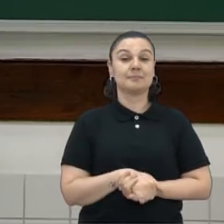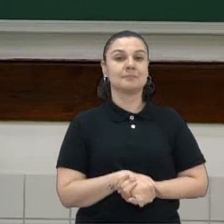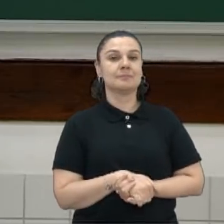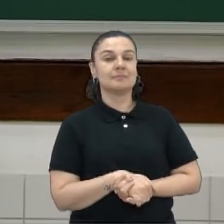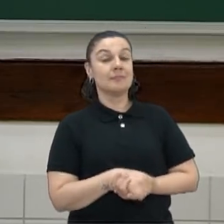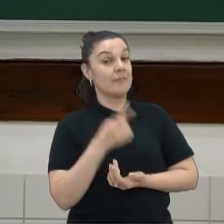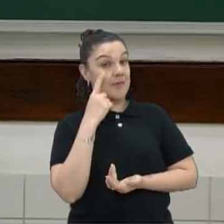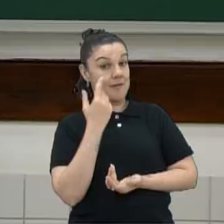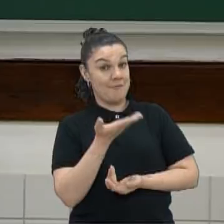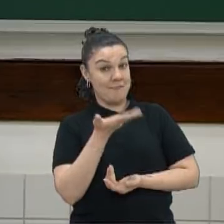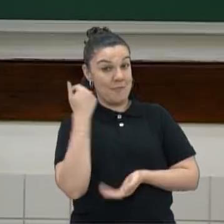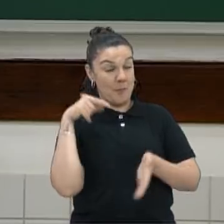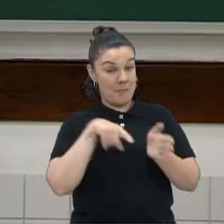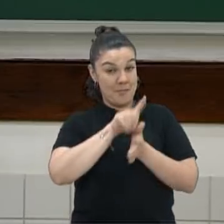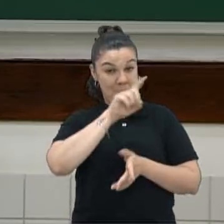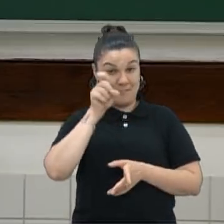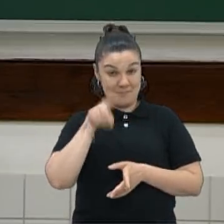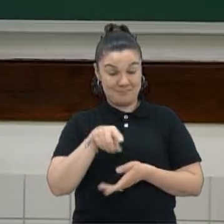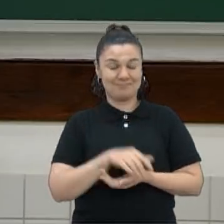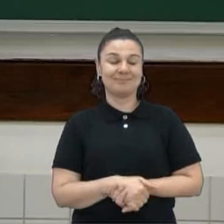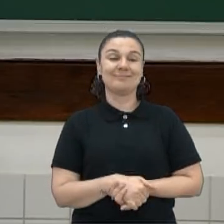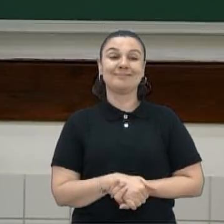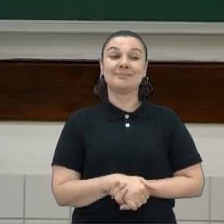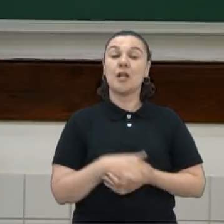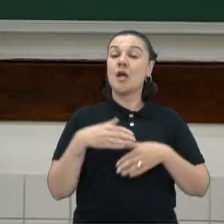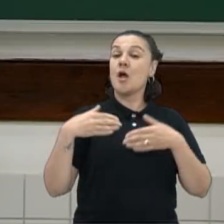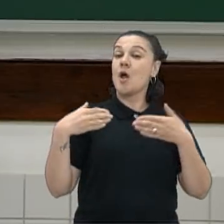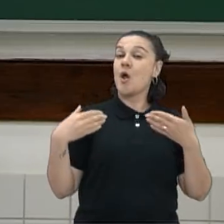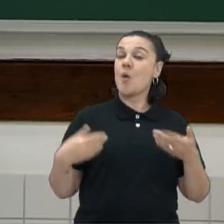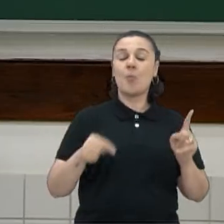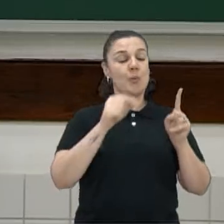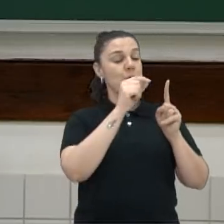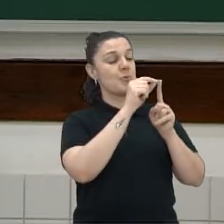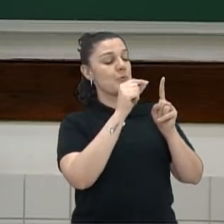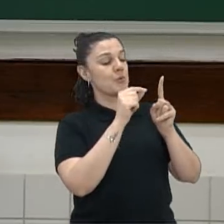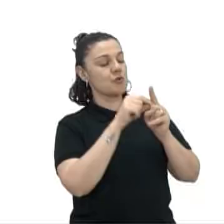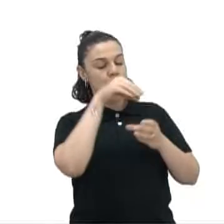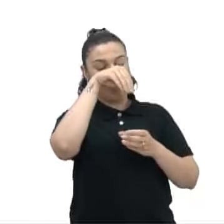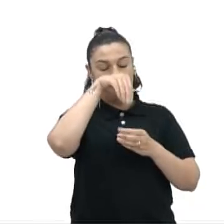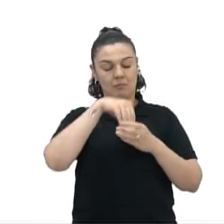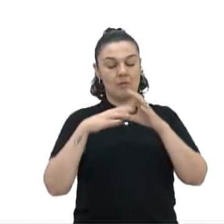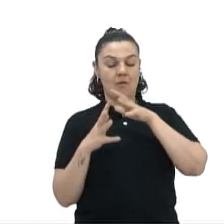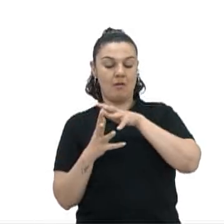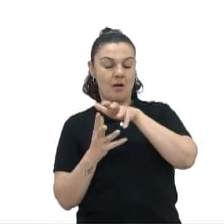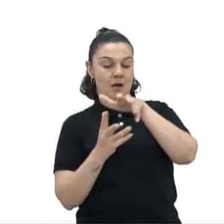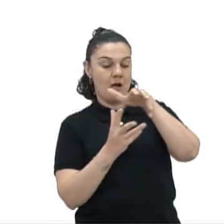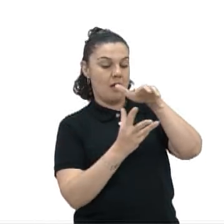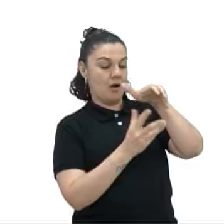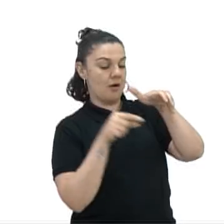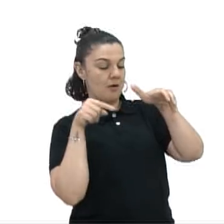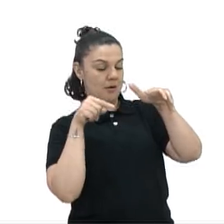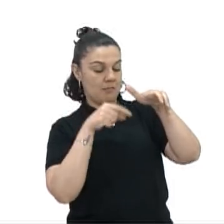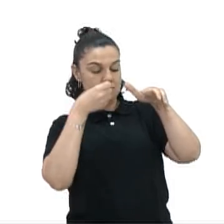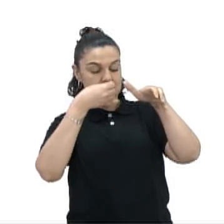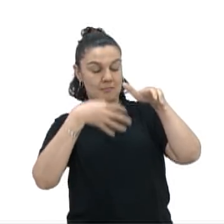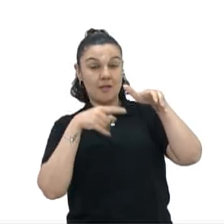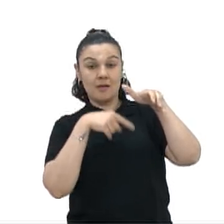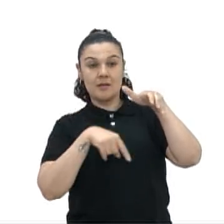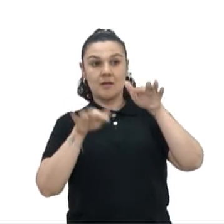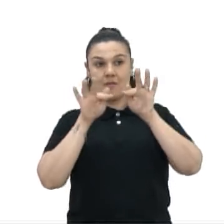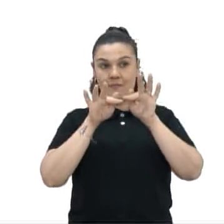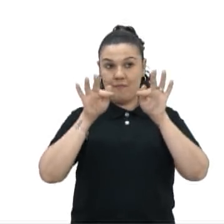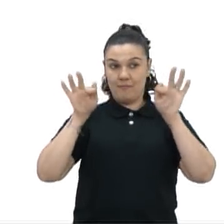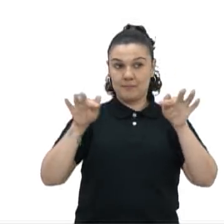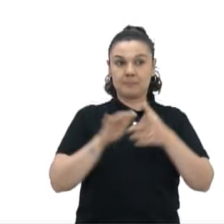passada. Vamos lá para o nosso primeiro quiz? Que tipo de agente interno do relevo está sendo descrito na